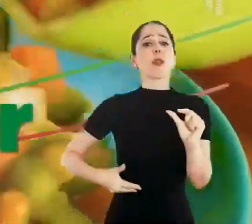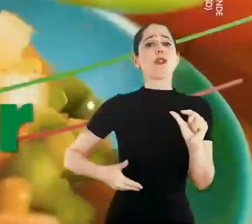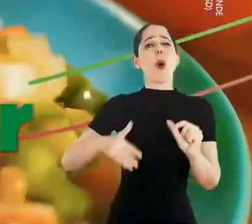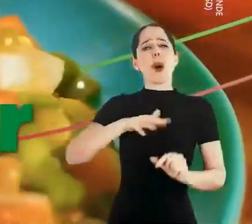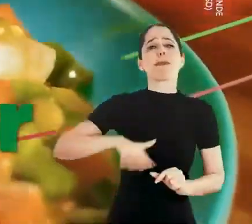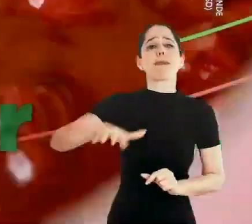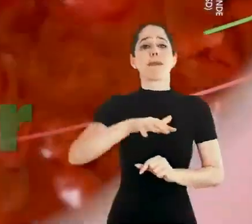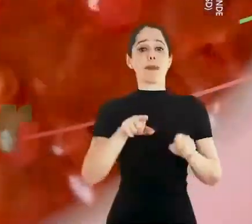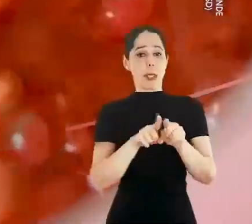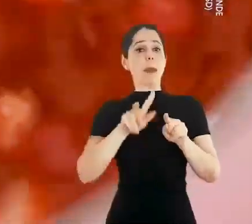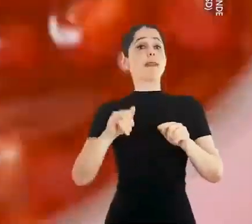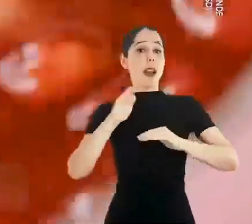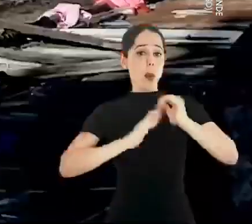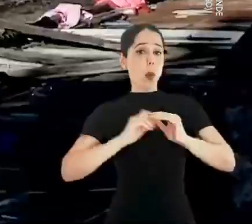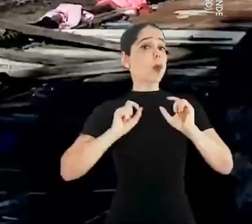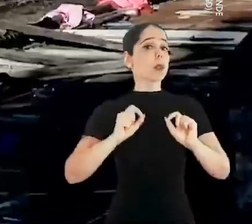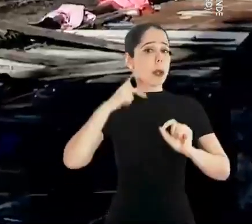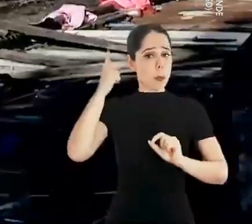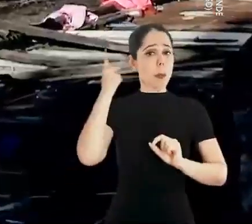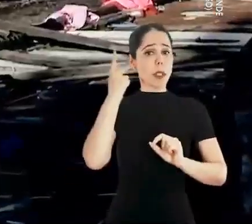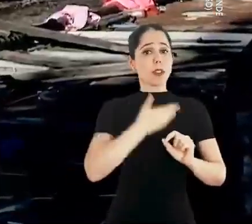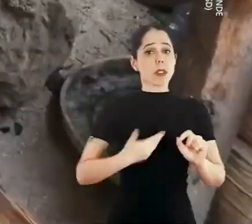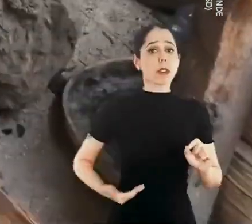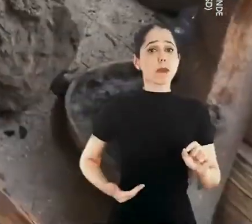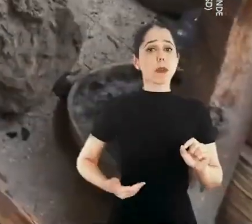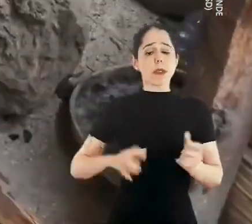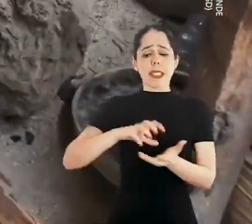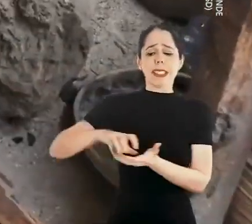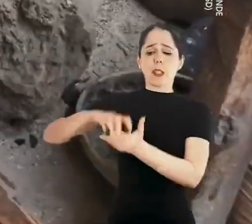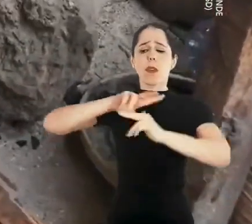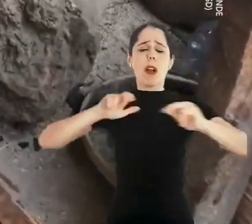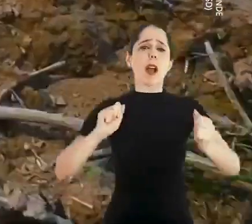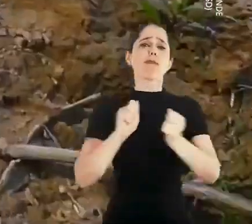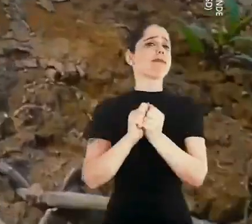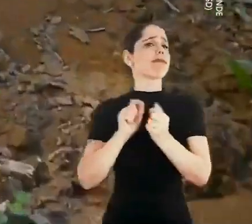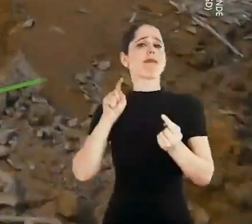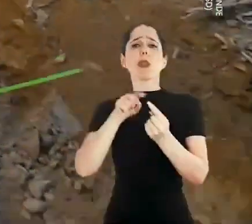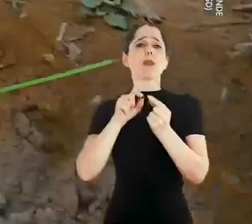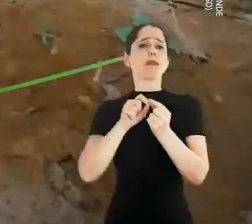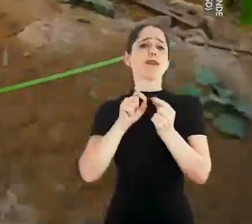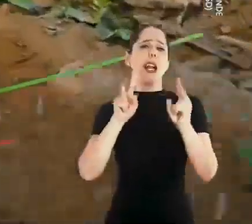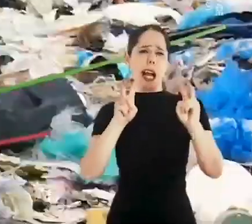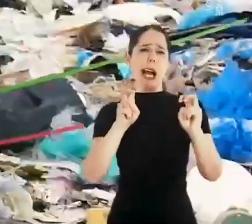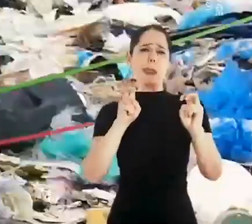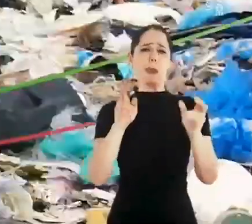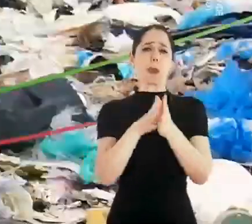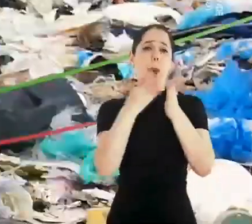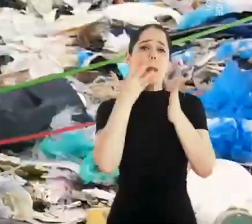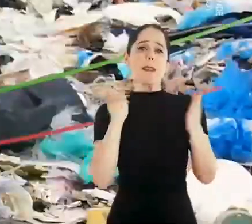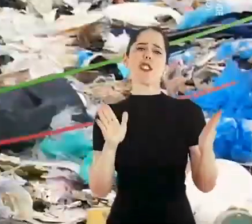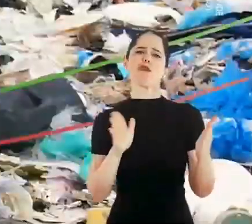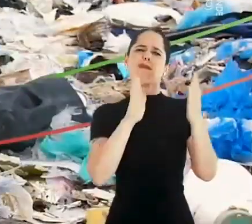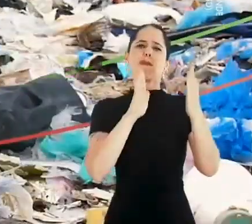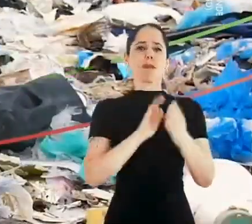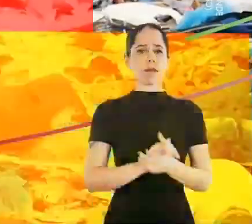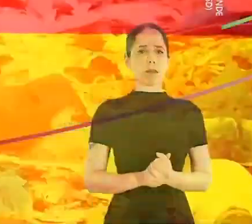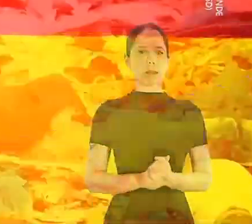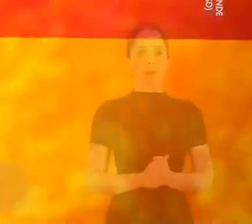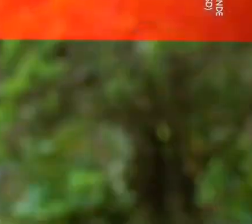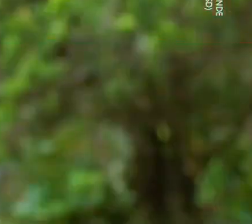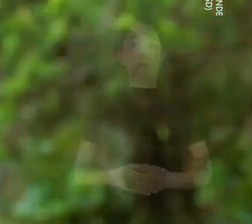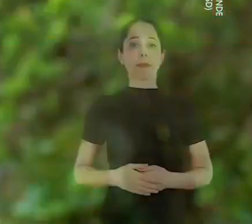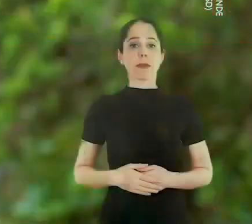indutora da redução da fome e vai construir uma política pública multissetorial de enfrentamento à pobreza